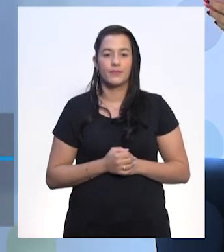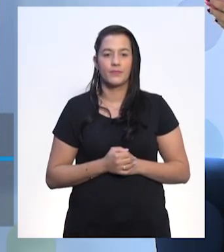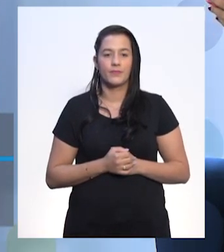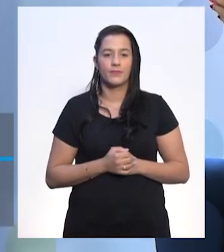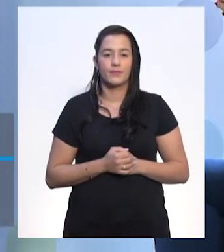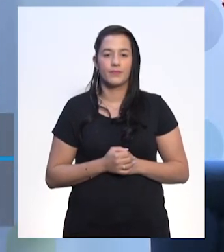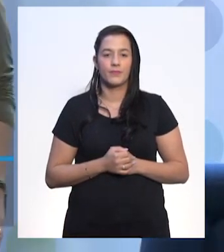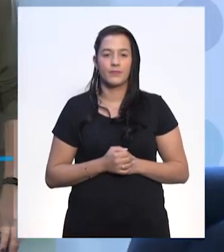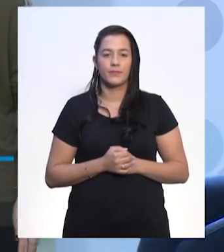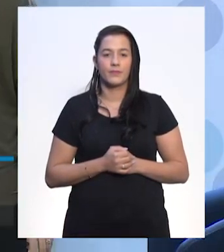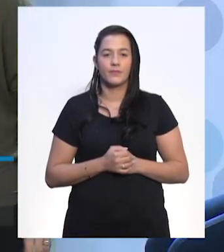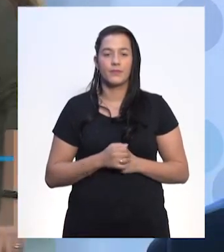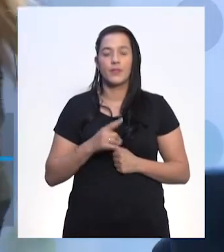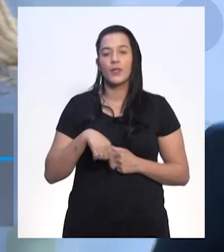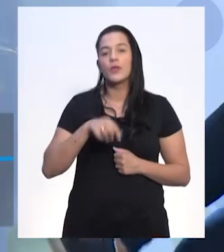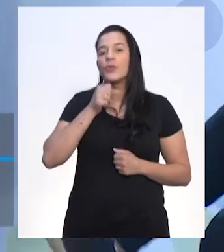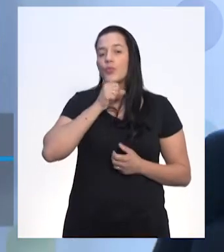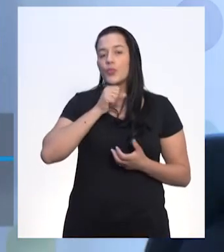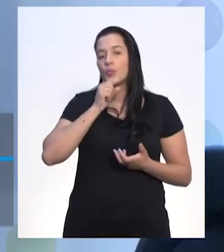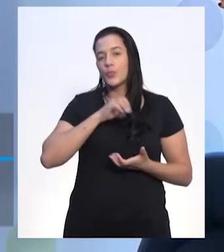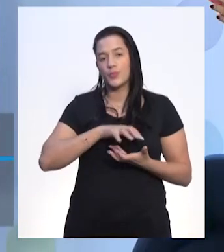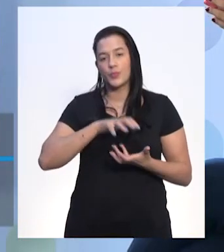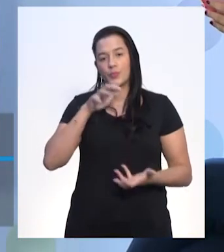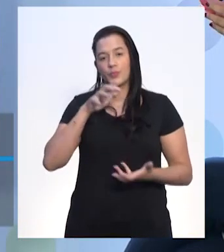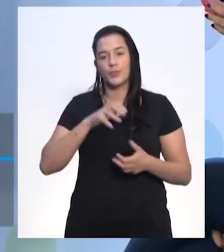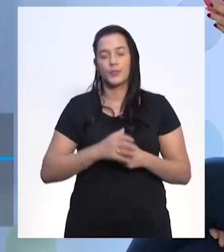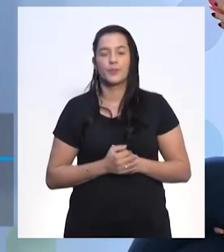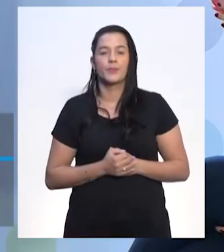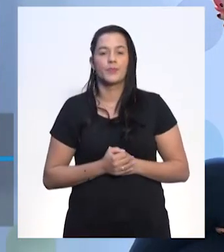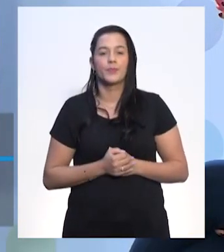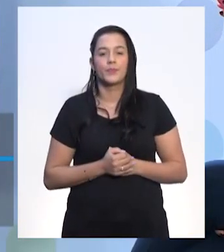Ok. Idosos.